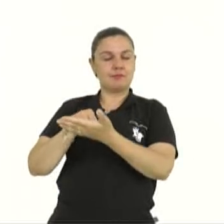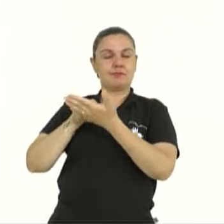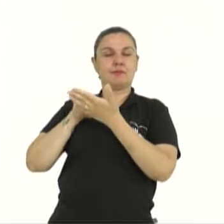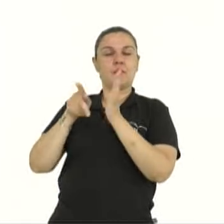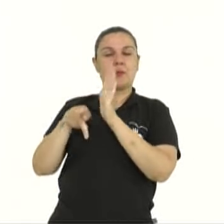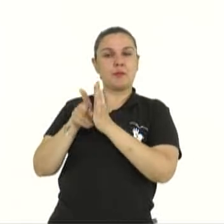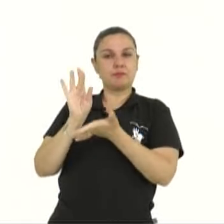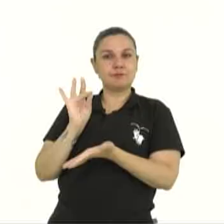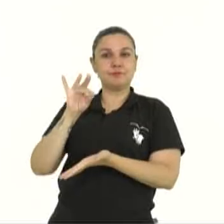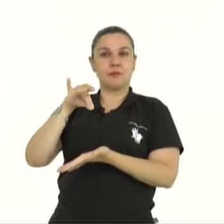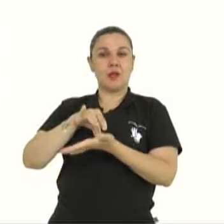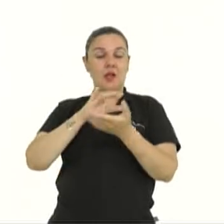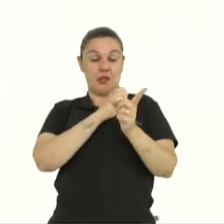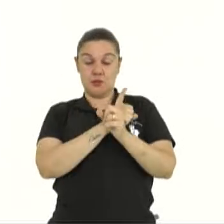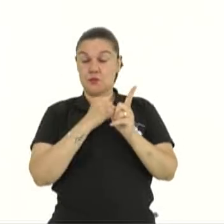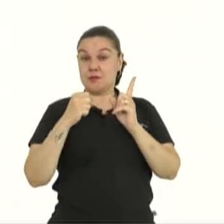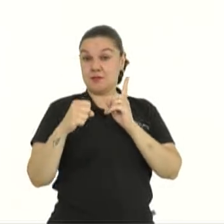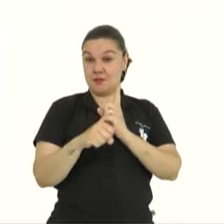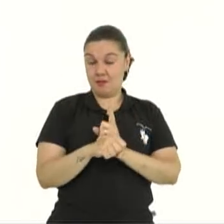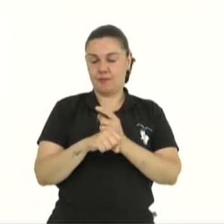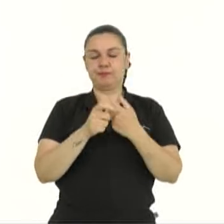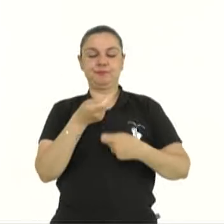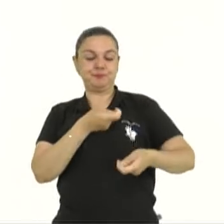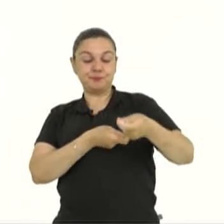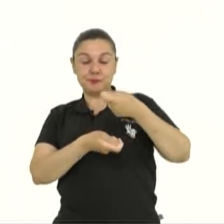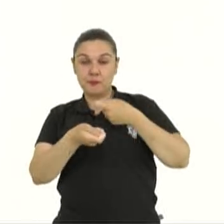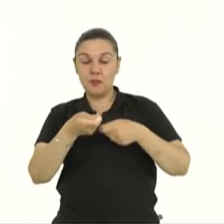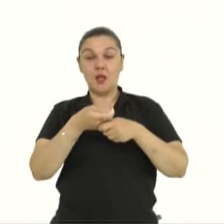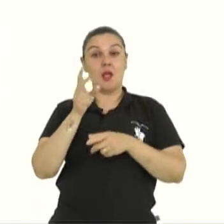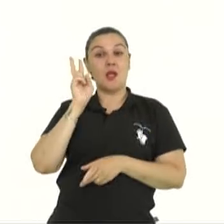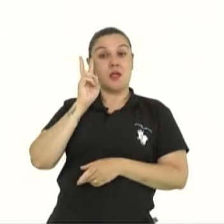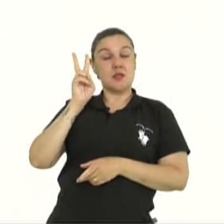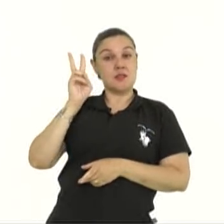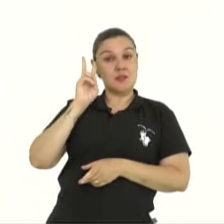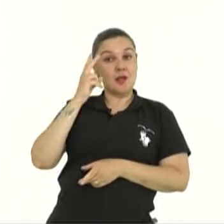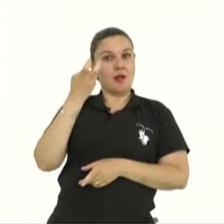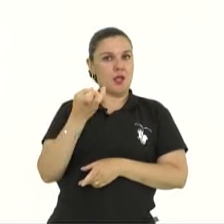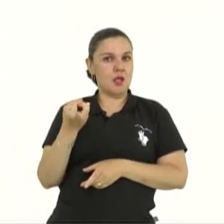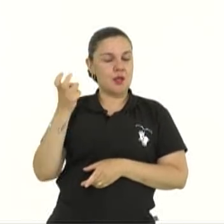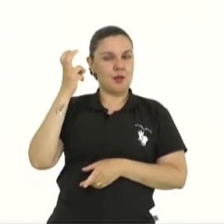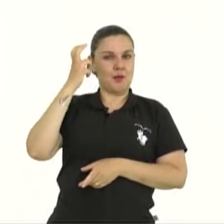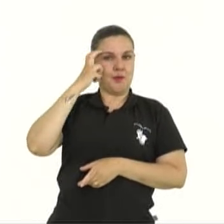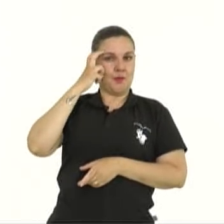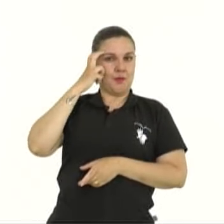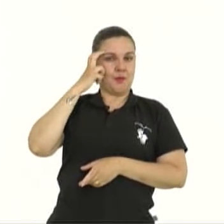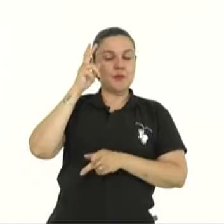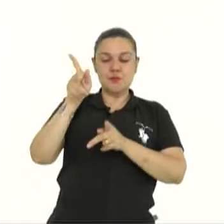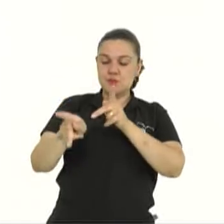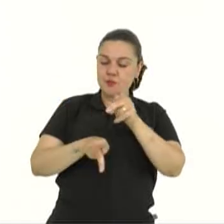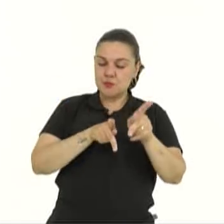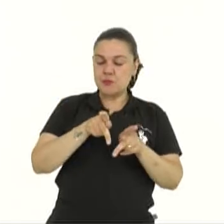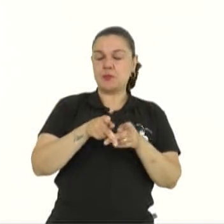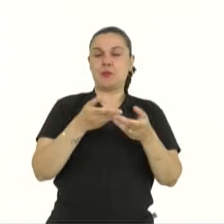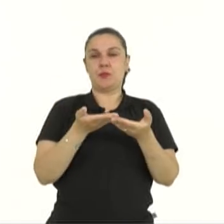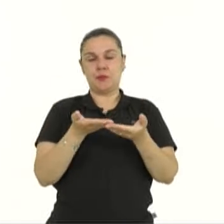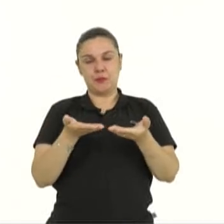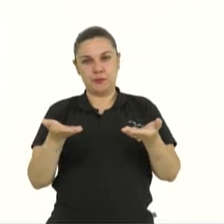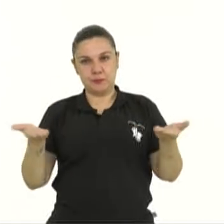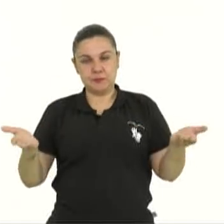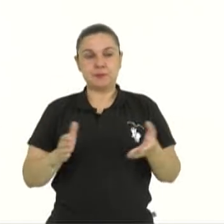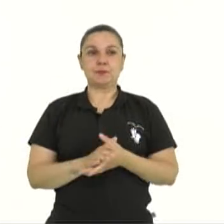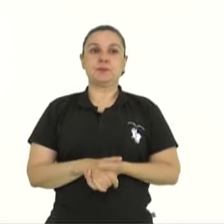a realidade social, econômica, história, cultural dos povos, da